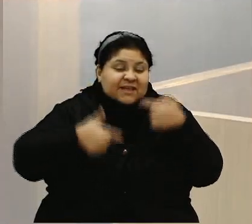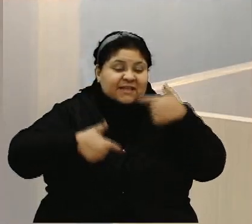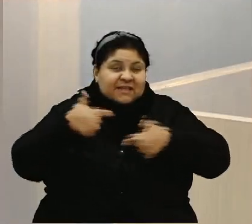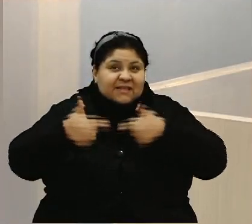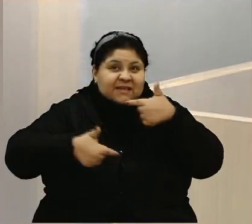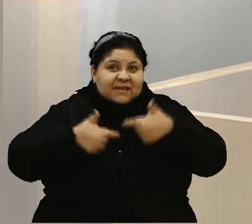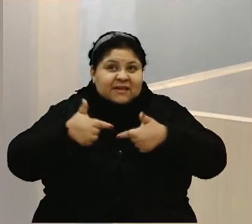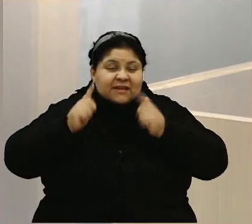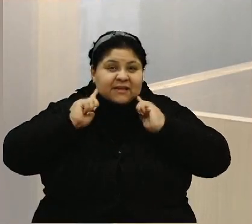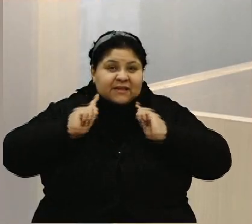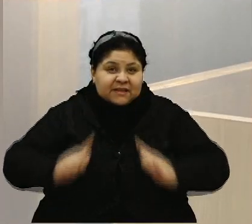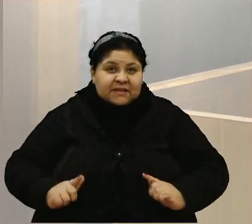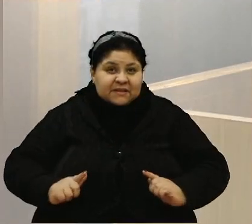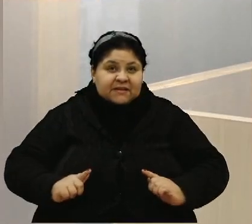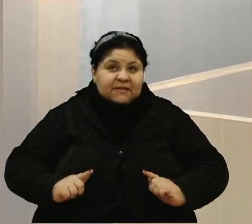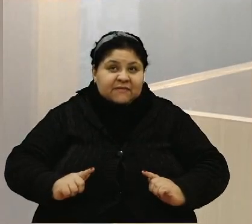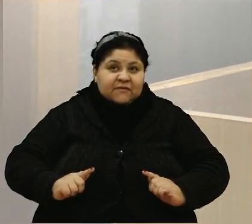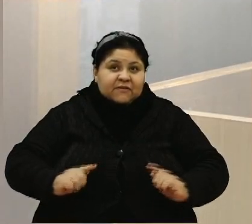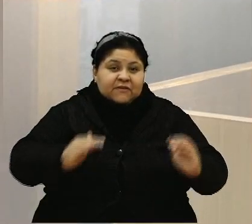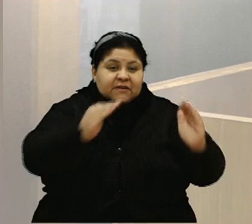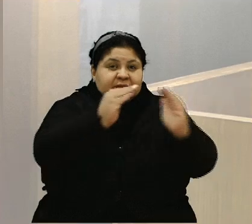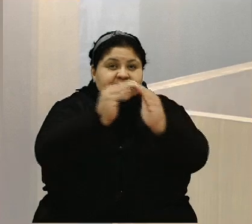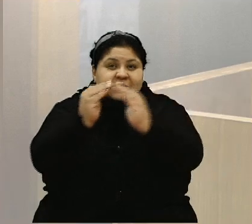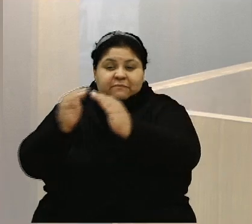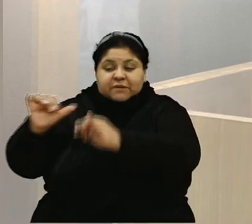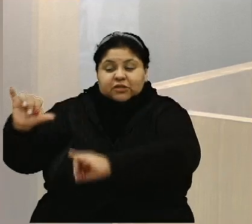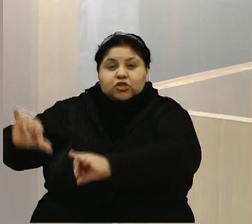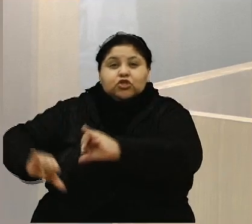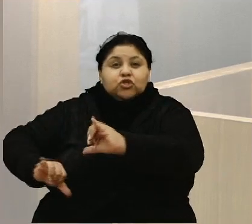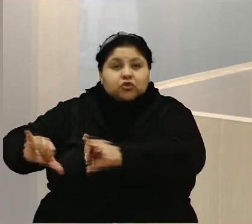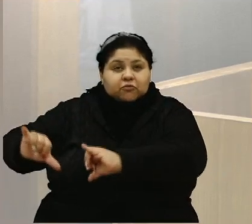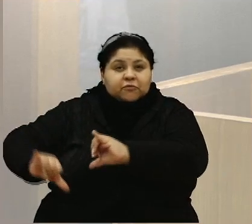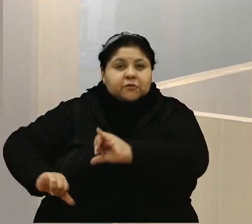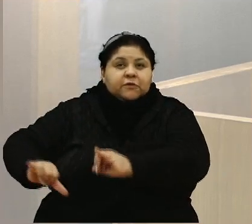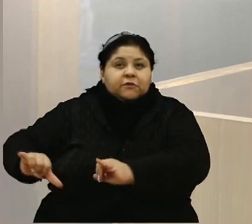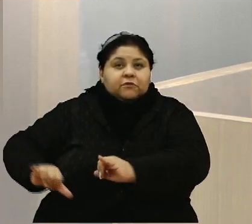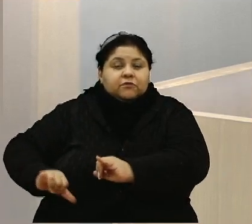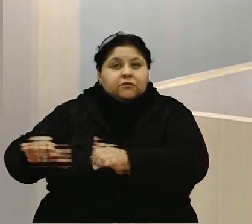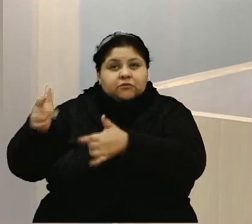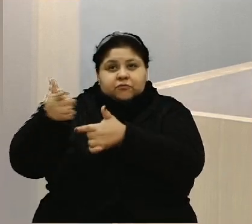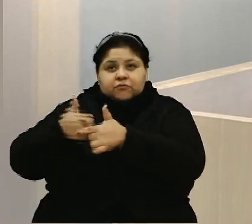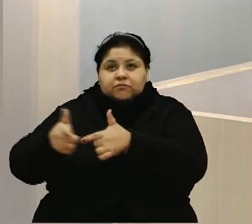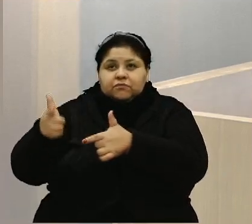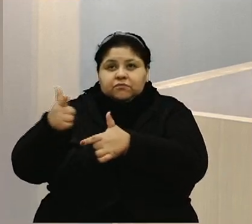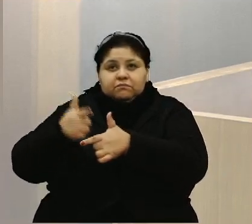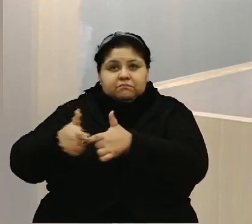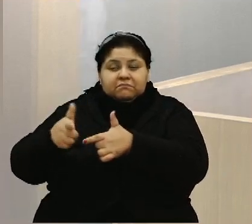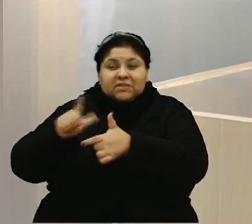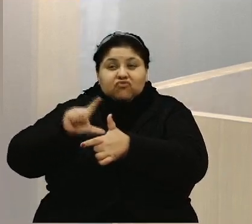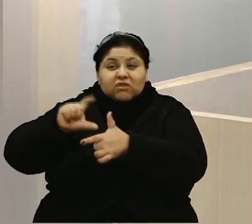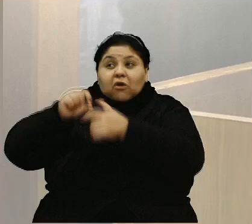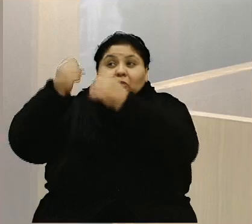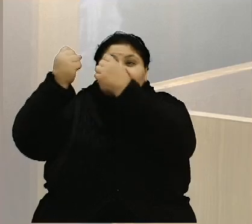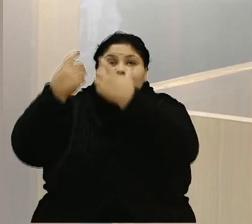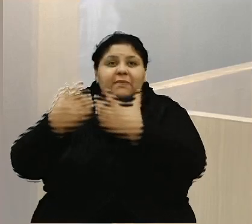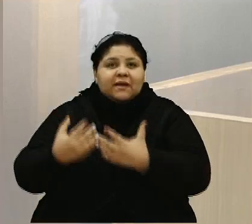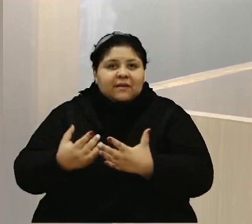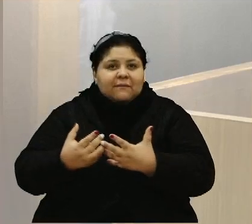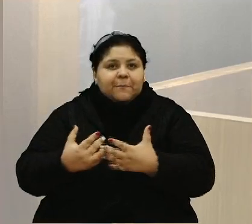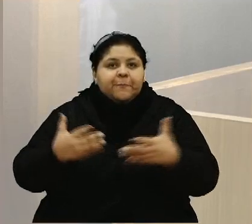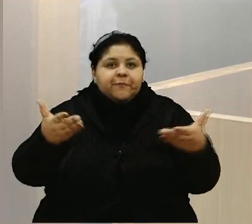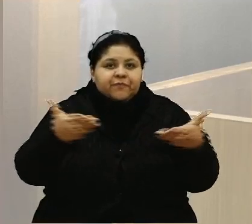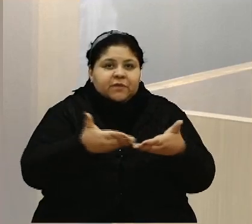esses moradores sofrem e padecem de uma situação injustificável.